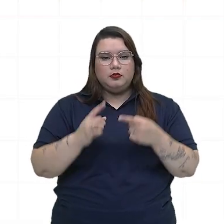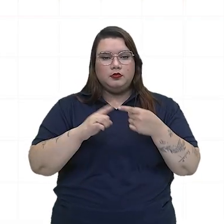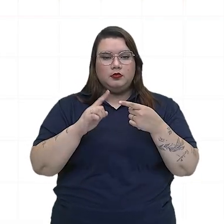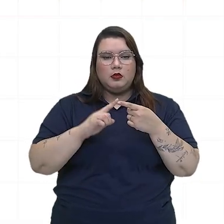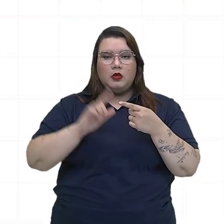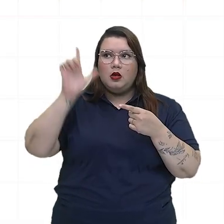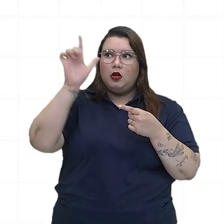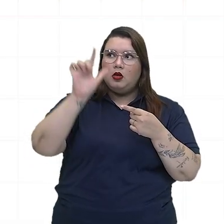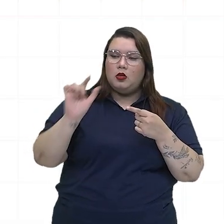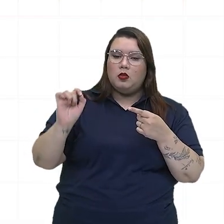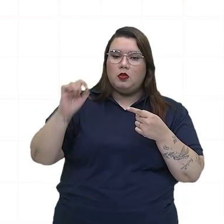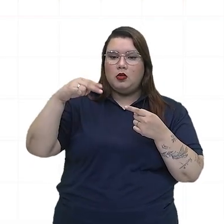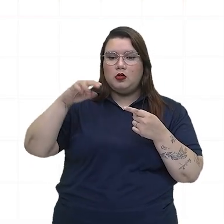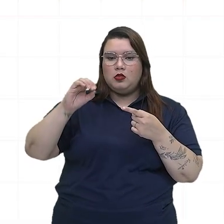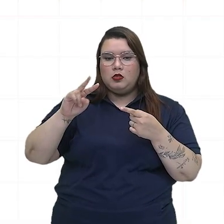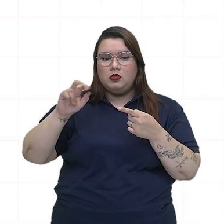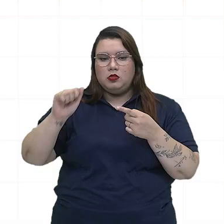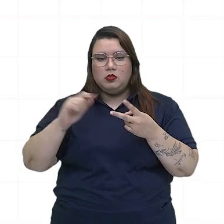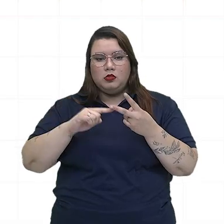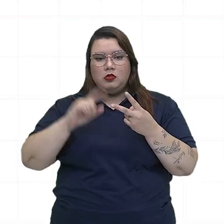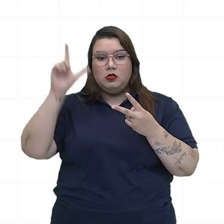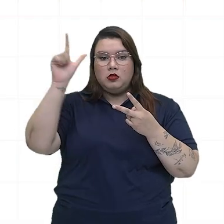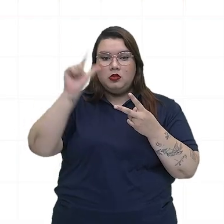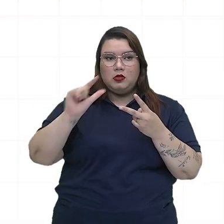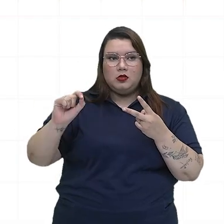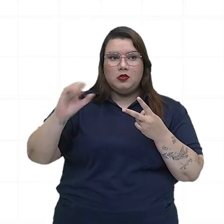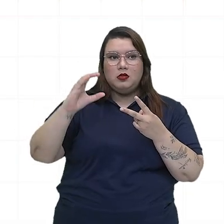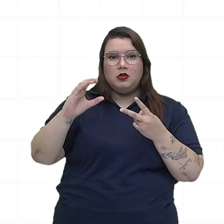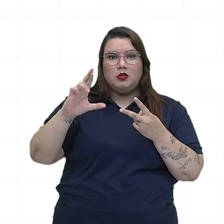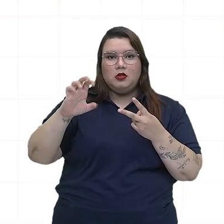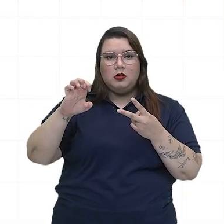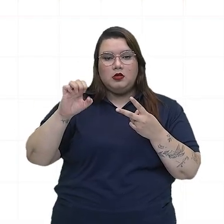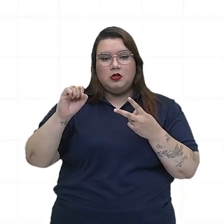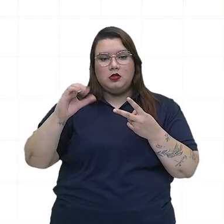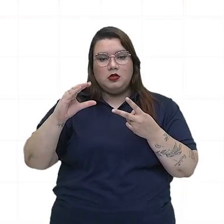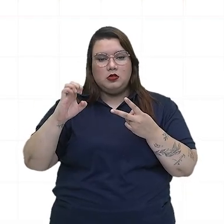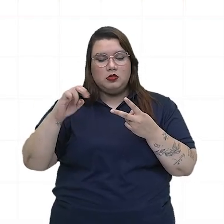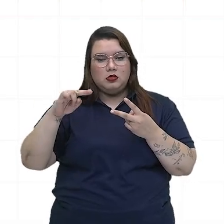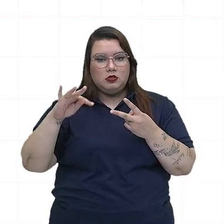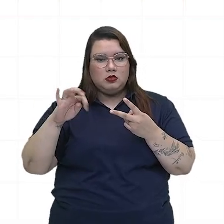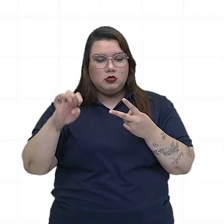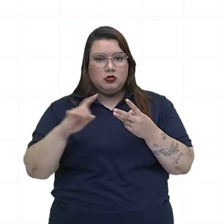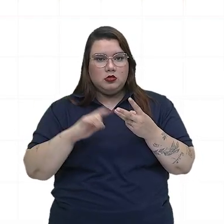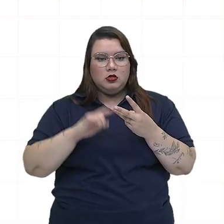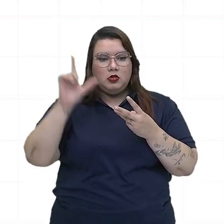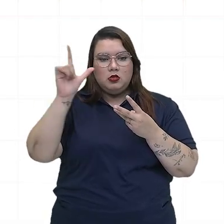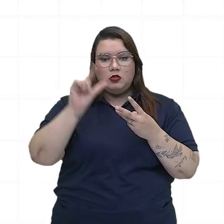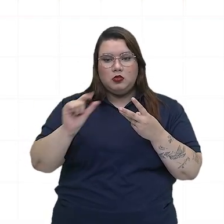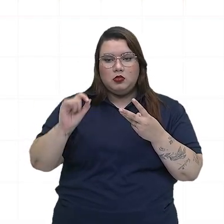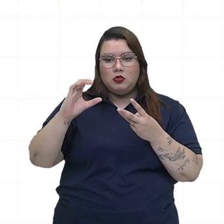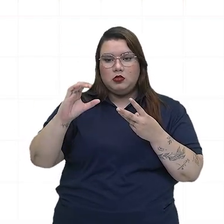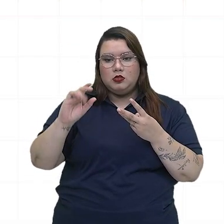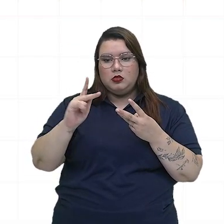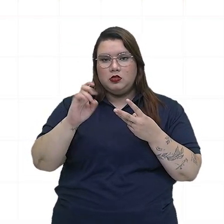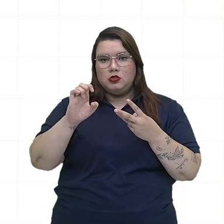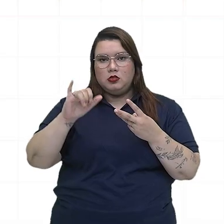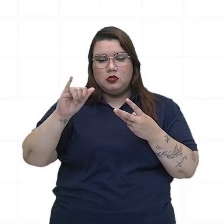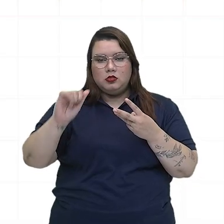Lua crescente, a Lua cheia e a Lua minguante. Então, essas são as 4